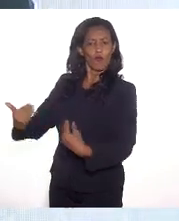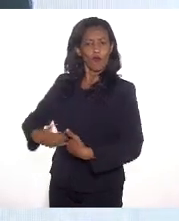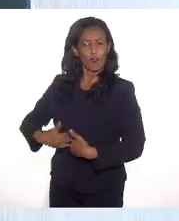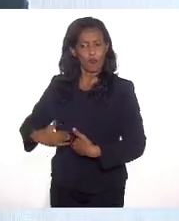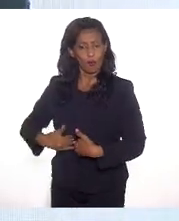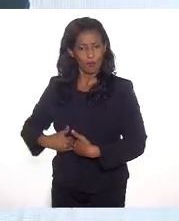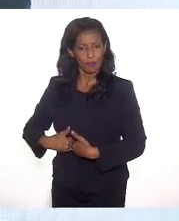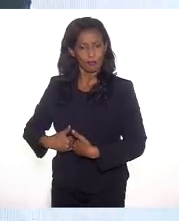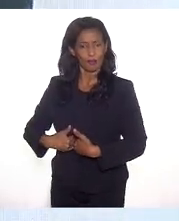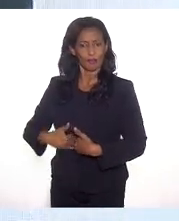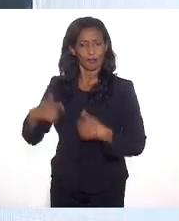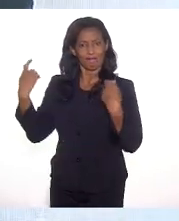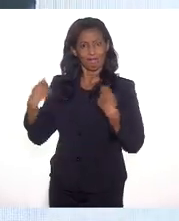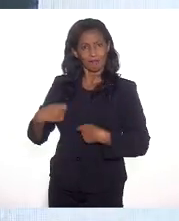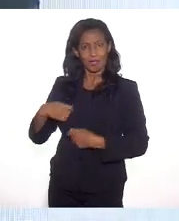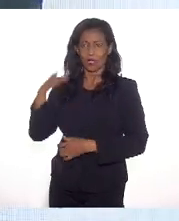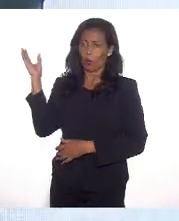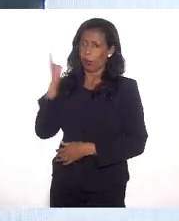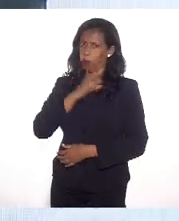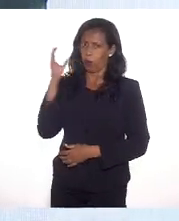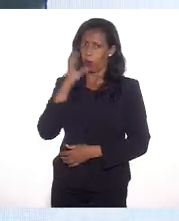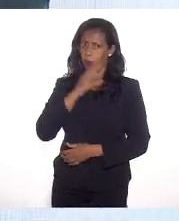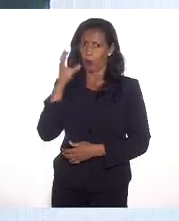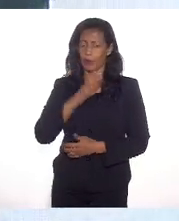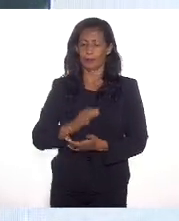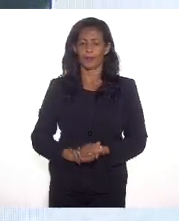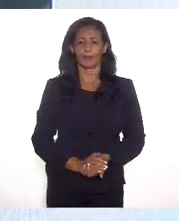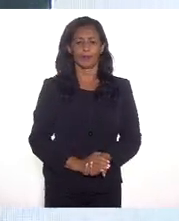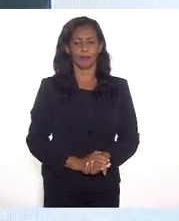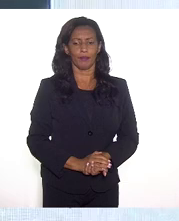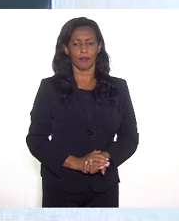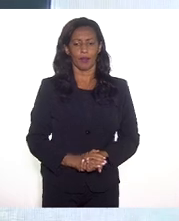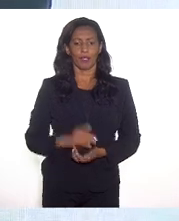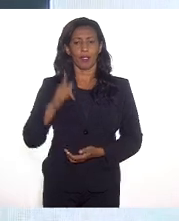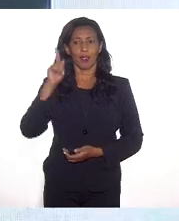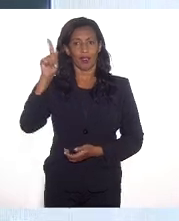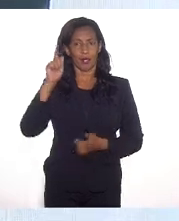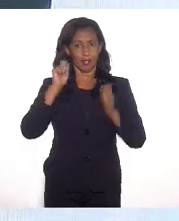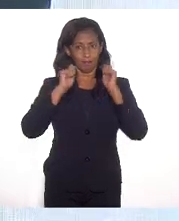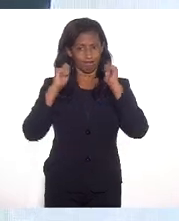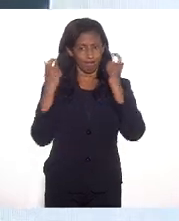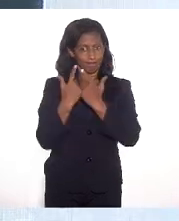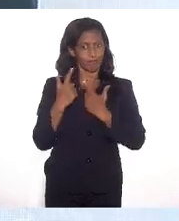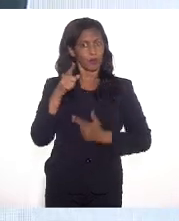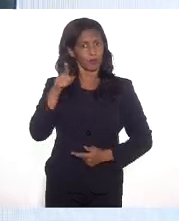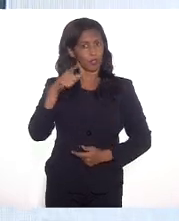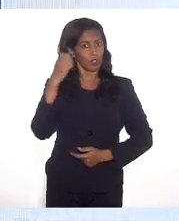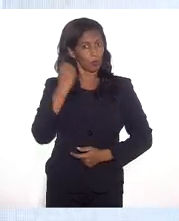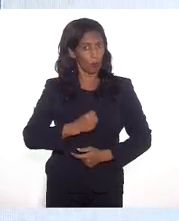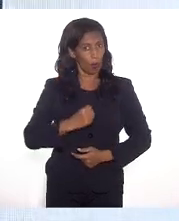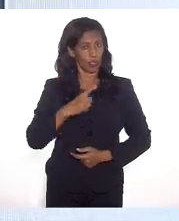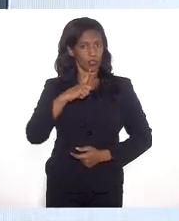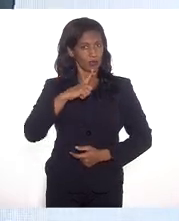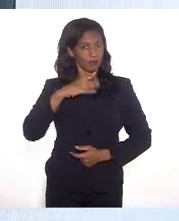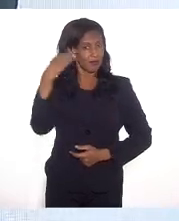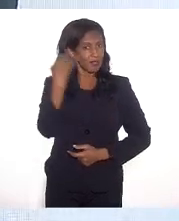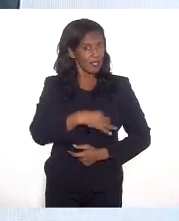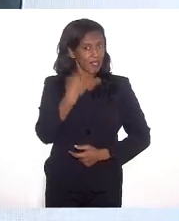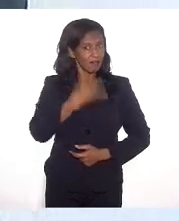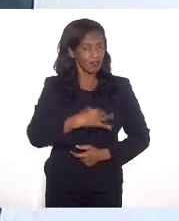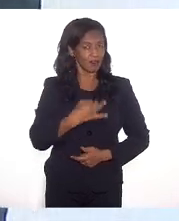gente precisa acelerar. E lá na Assembleia, vocês podem ter certeza, governador,